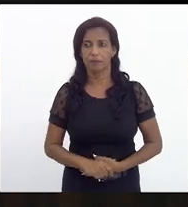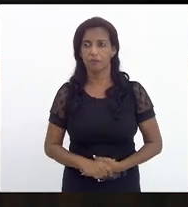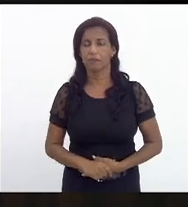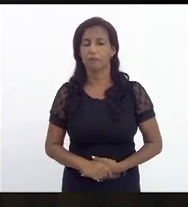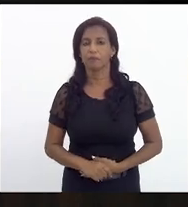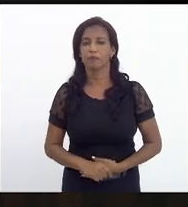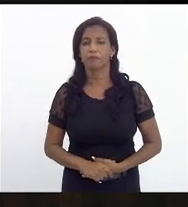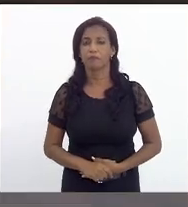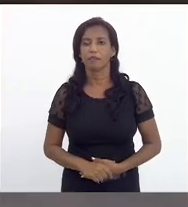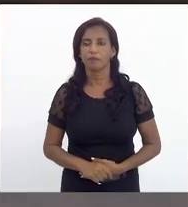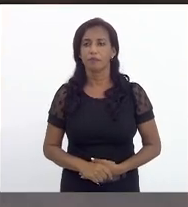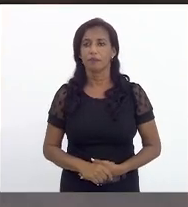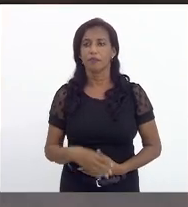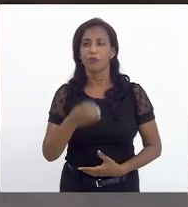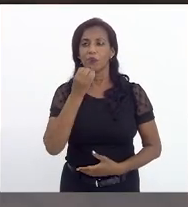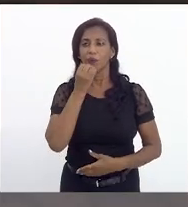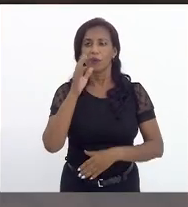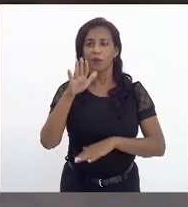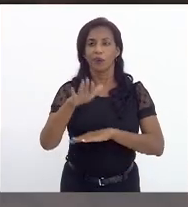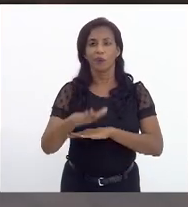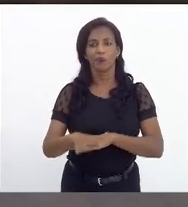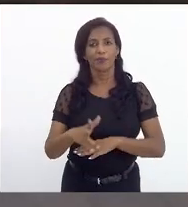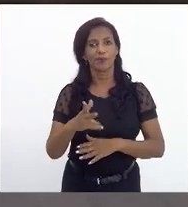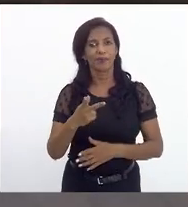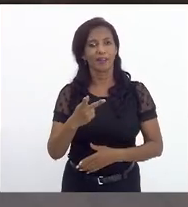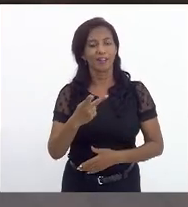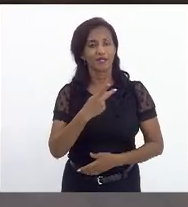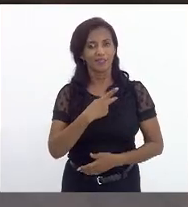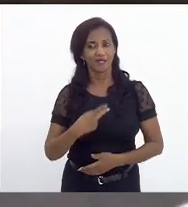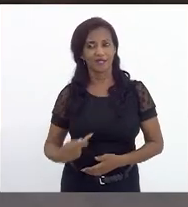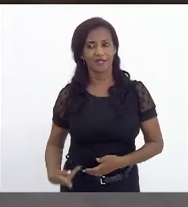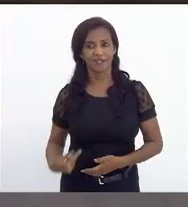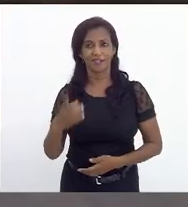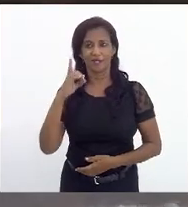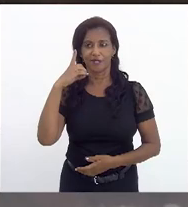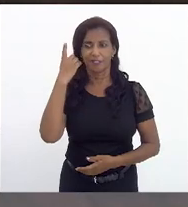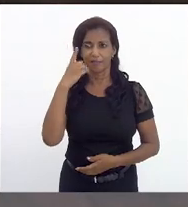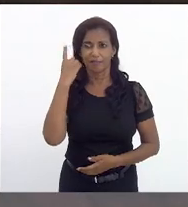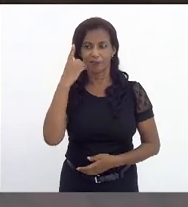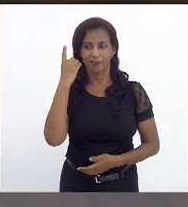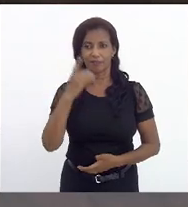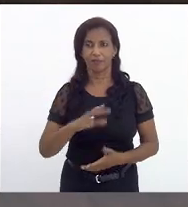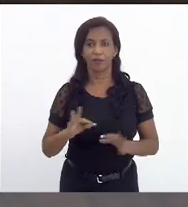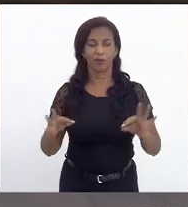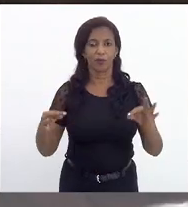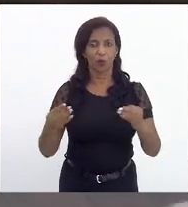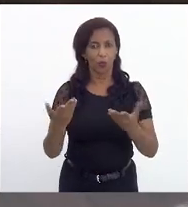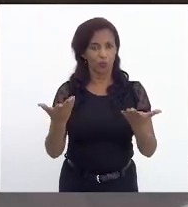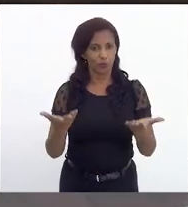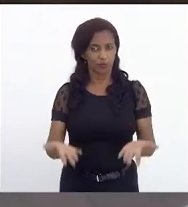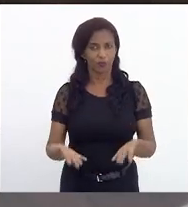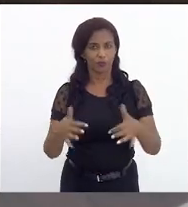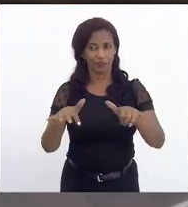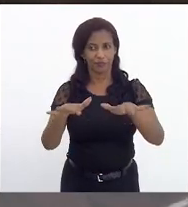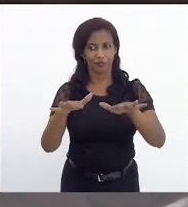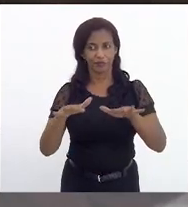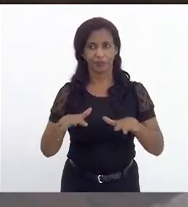Deputada Alana. Boa tarde, presidente. Boa tarde, deputados e deputadas, e todos aqui que estão no